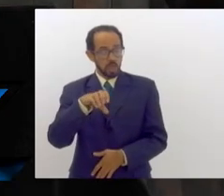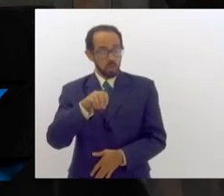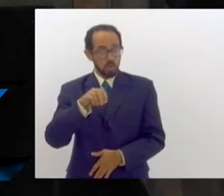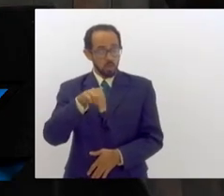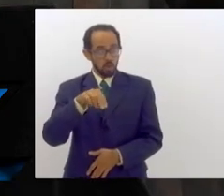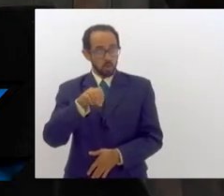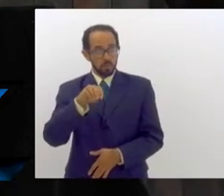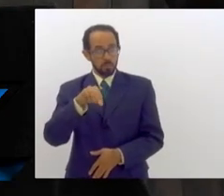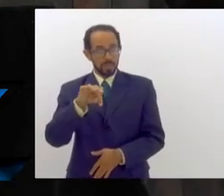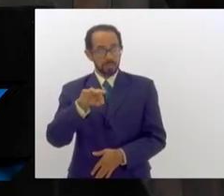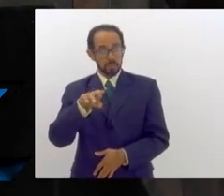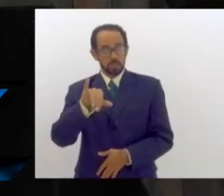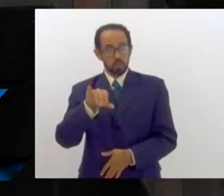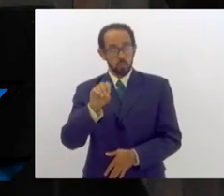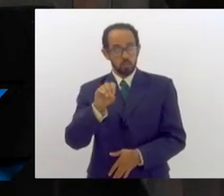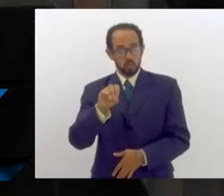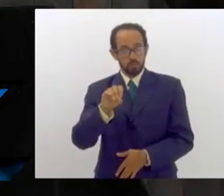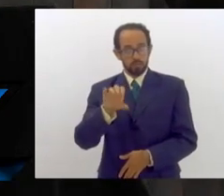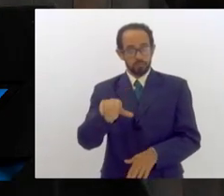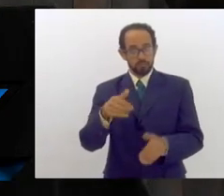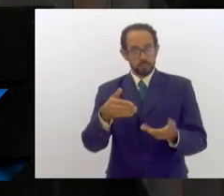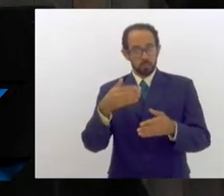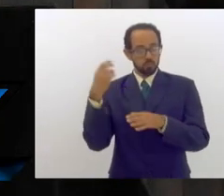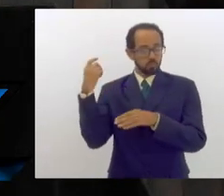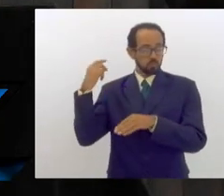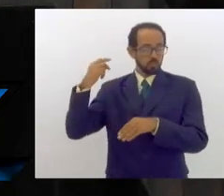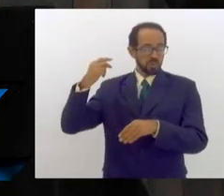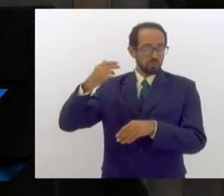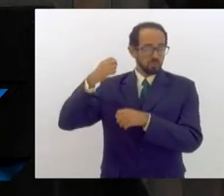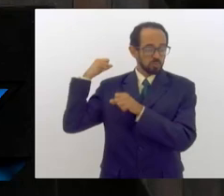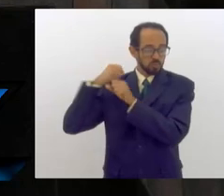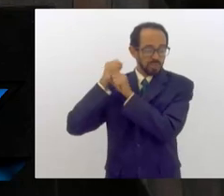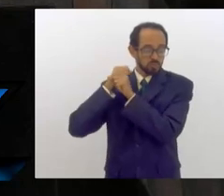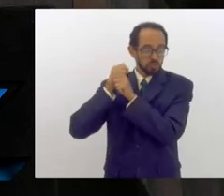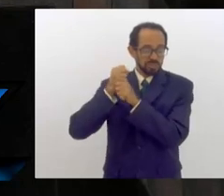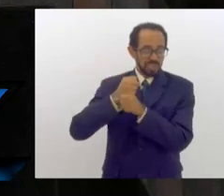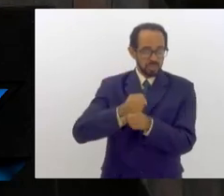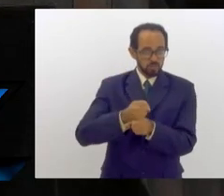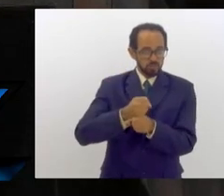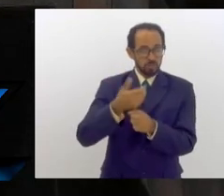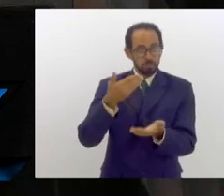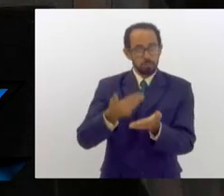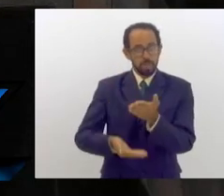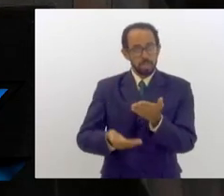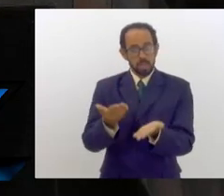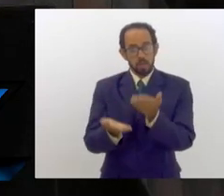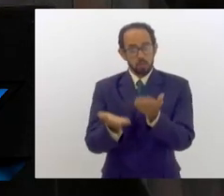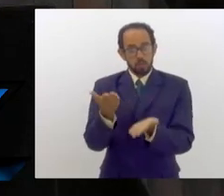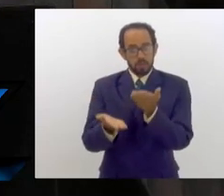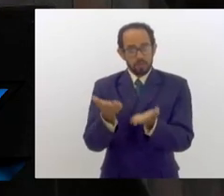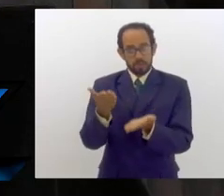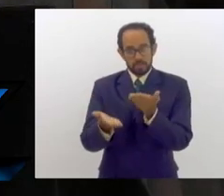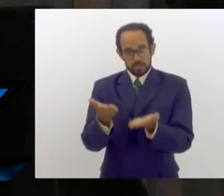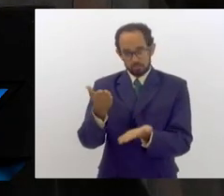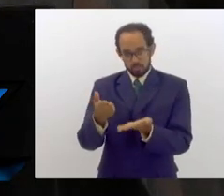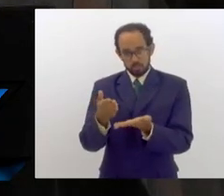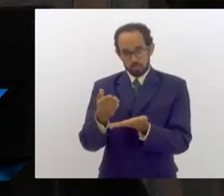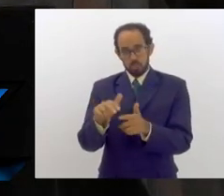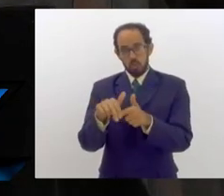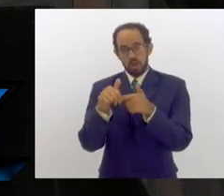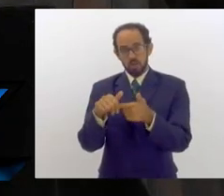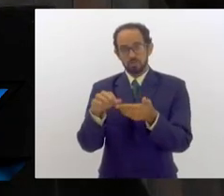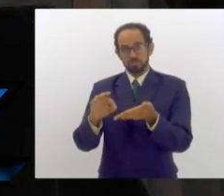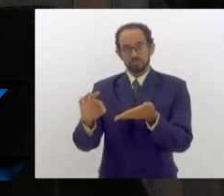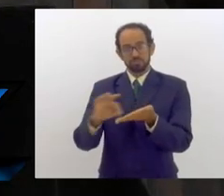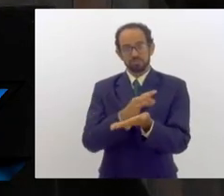então ao longo dos anos foi desestabelecer foi desestabilizando as concessões por essa